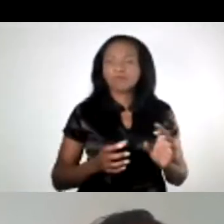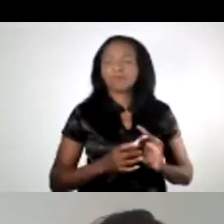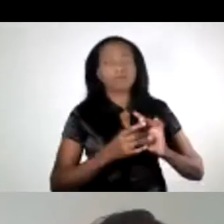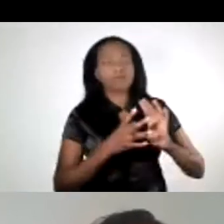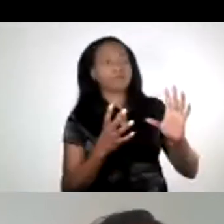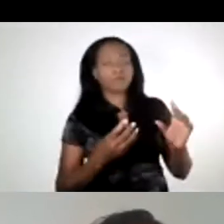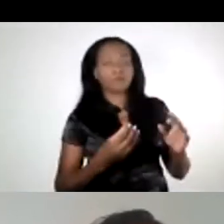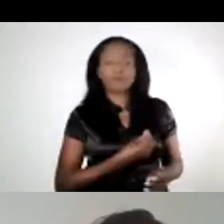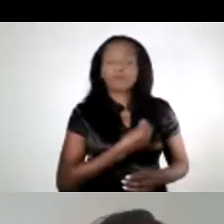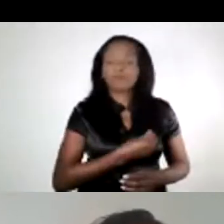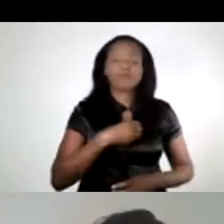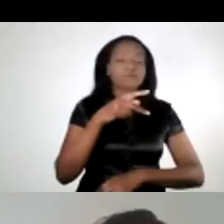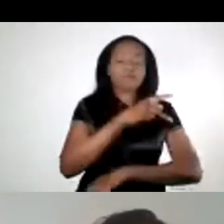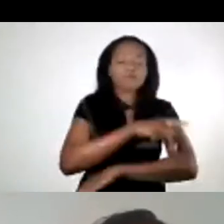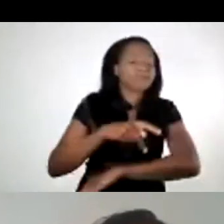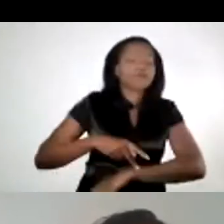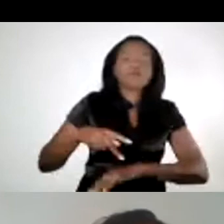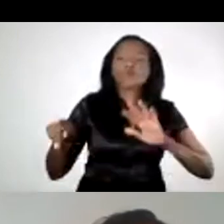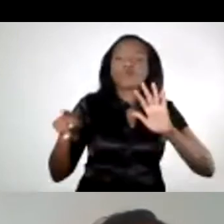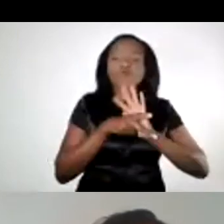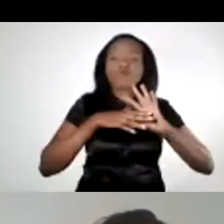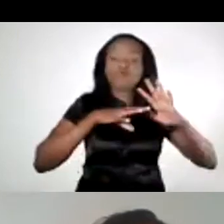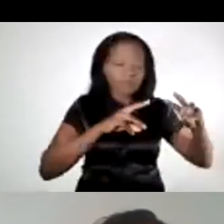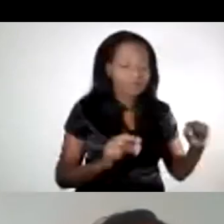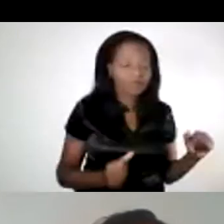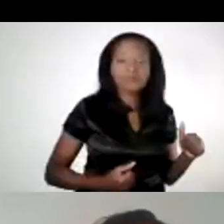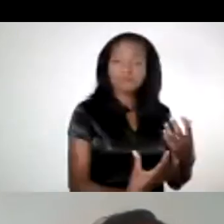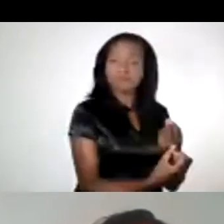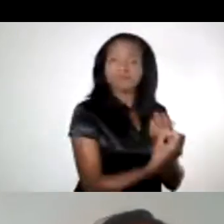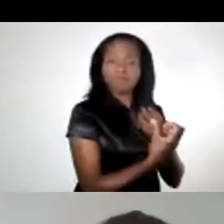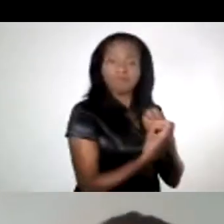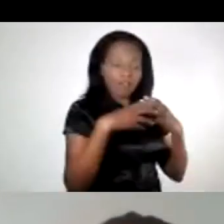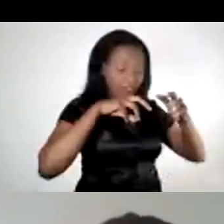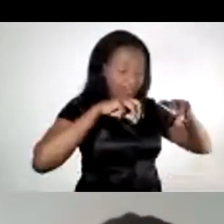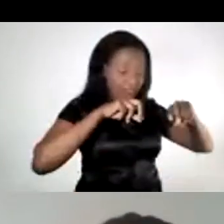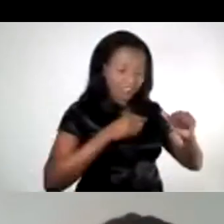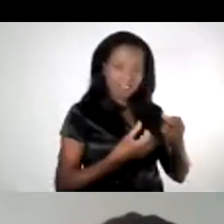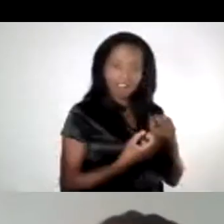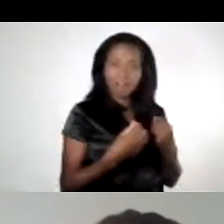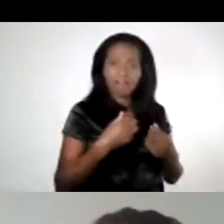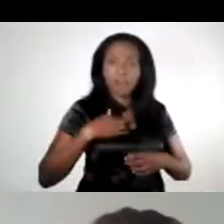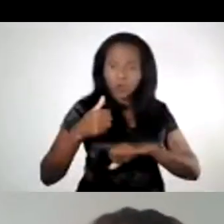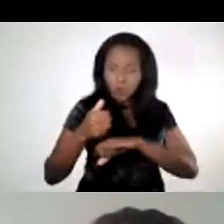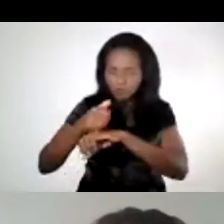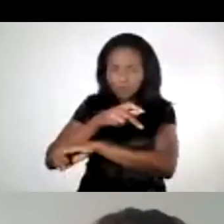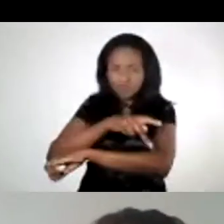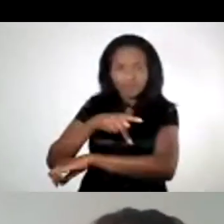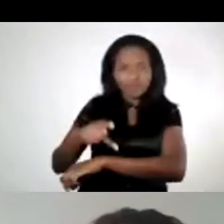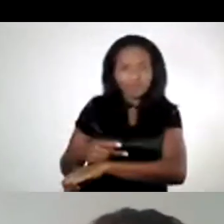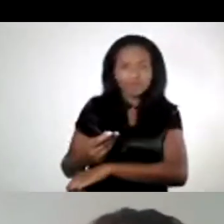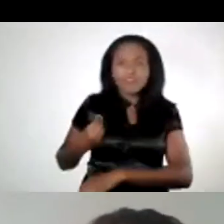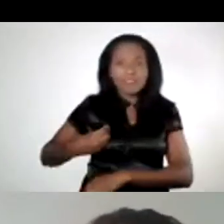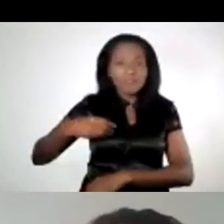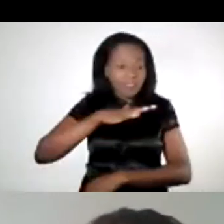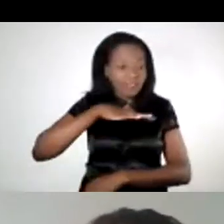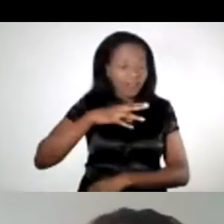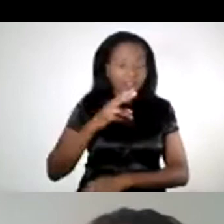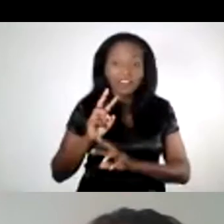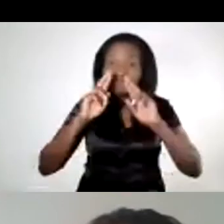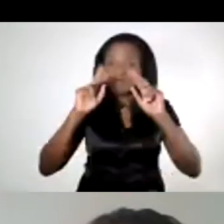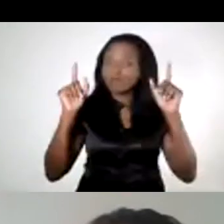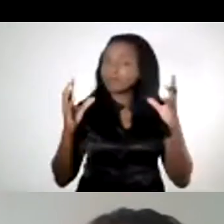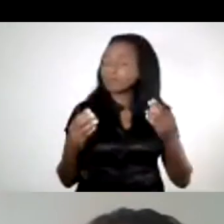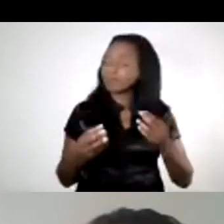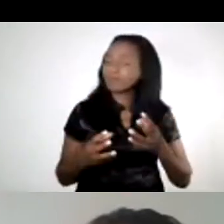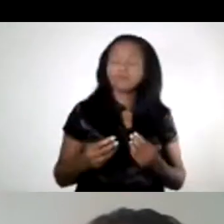própria pedagogia da terra. A terra ensina. Eu, como pedagoga, dentro do território, é outro olhar para a questão mesmo